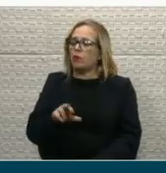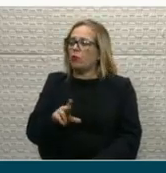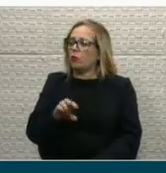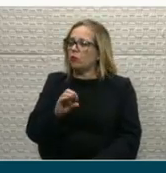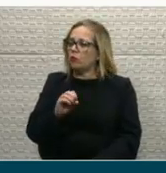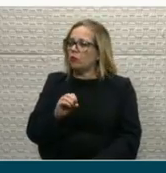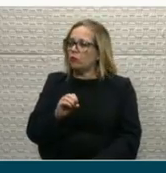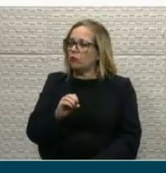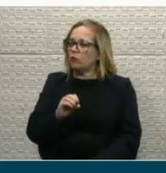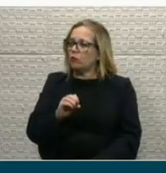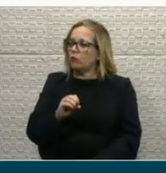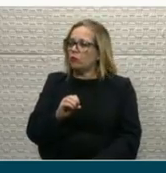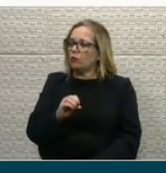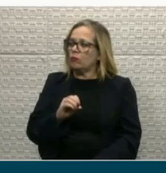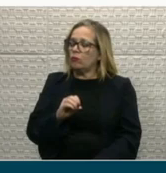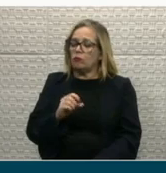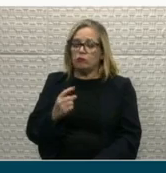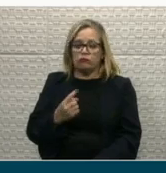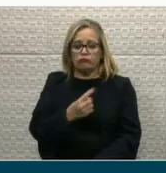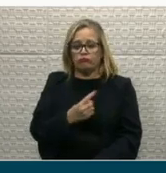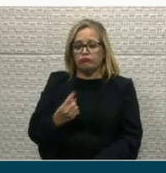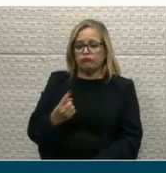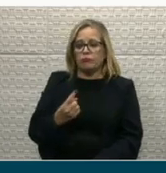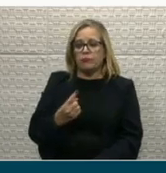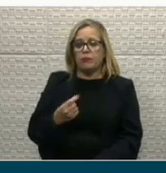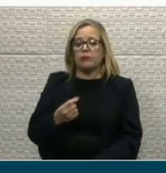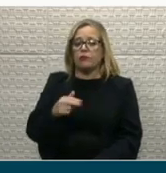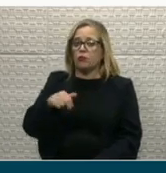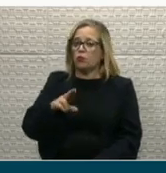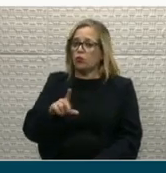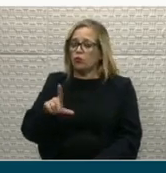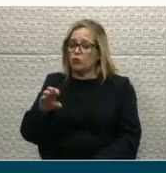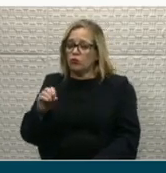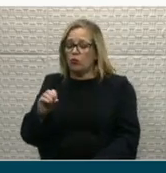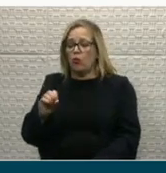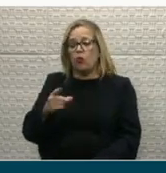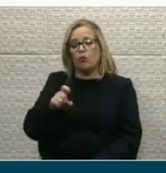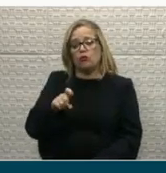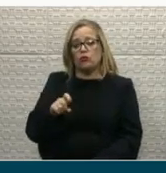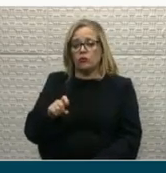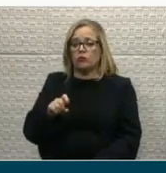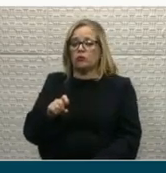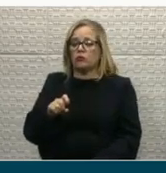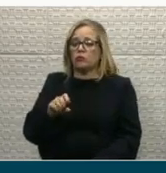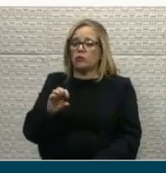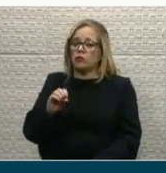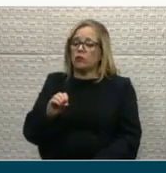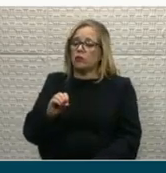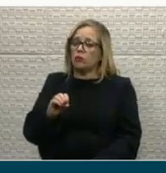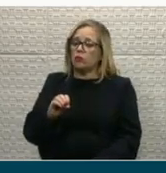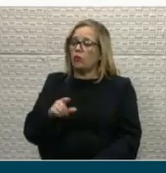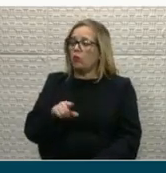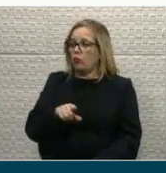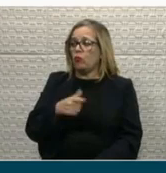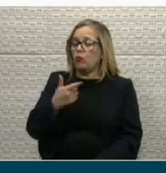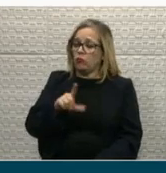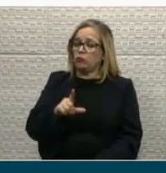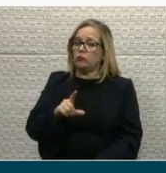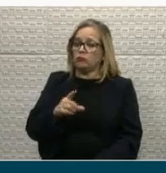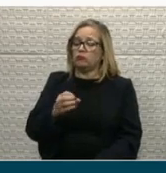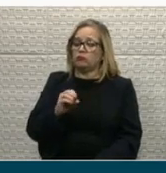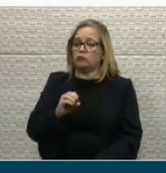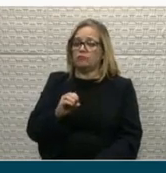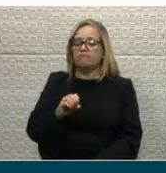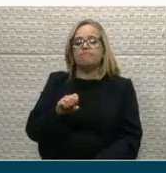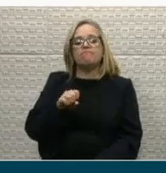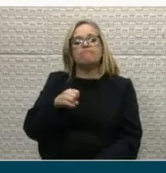zero. Um dos dois termos precisa ser nulo. Ou o x é zero, ou o 2 menos lambda é zero.